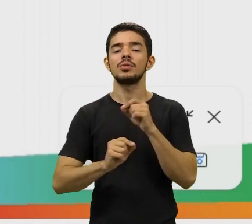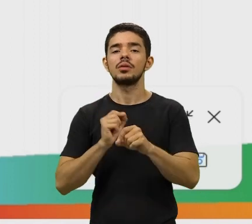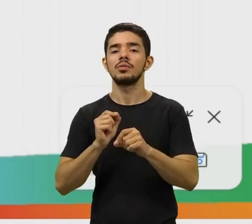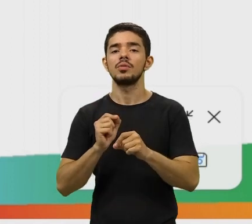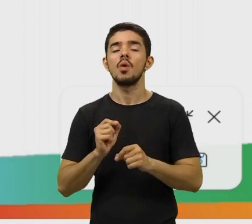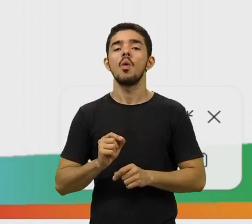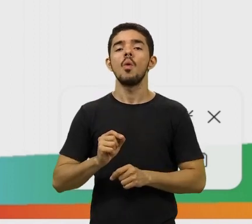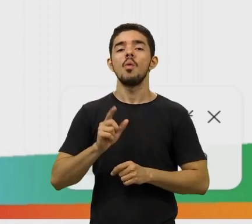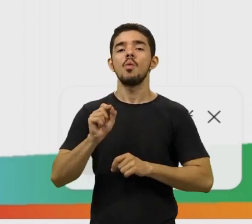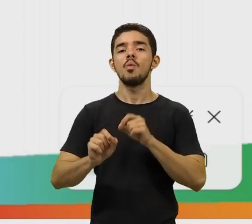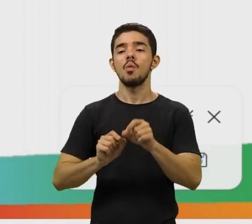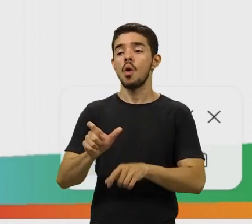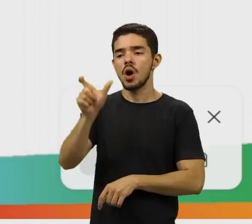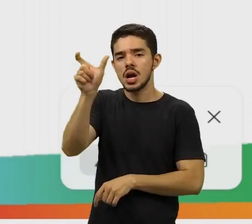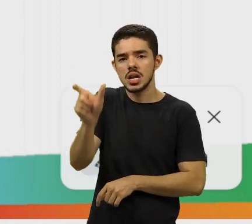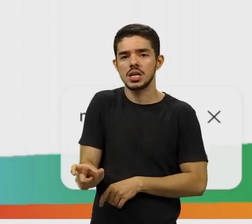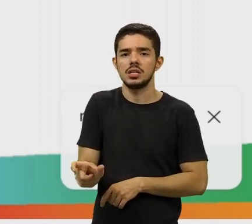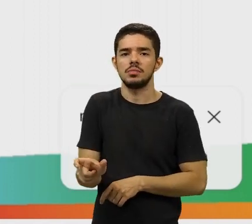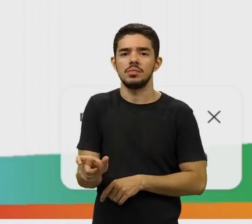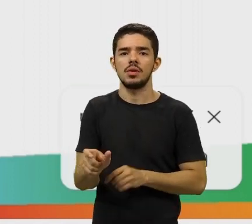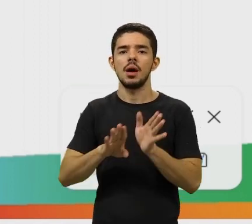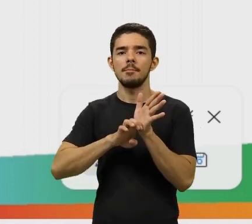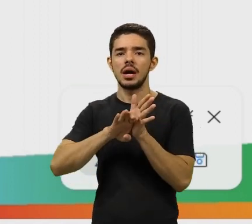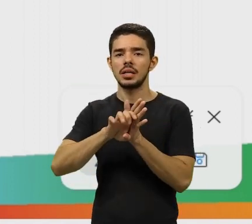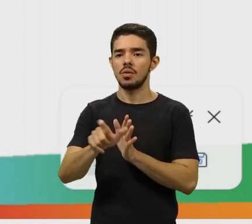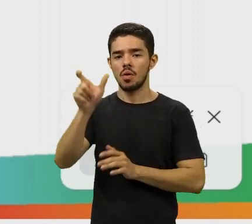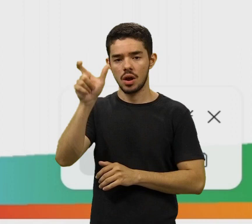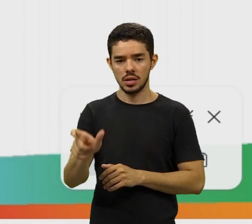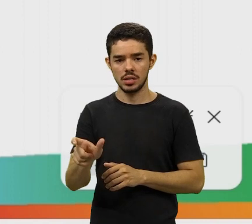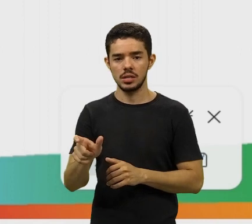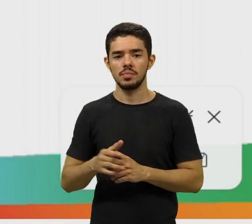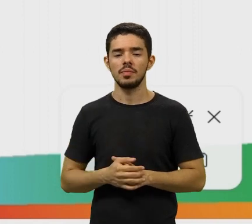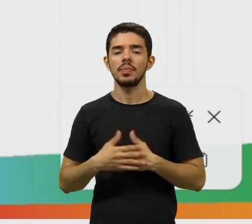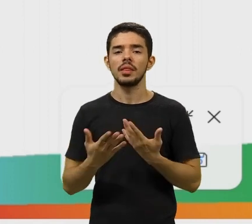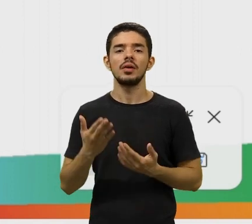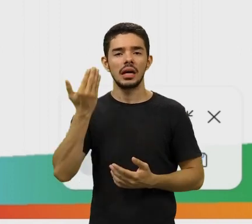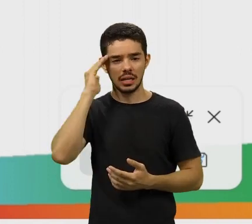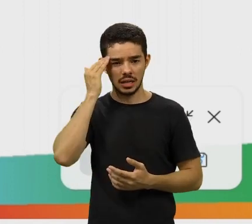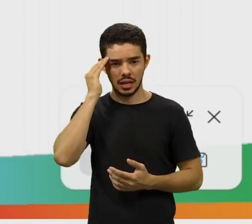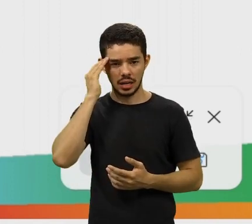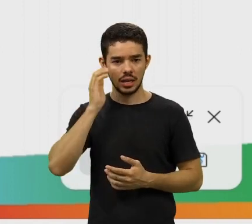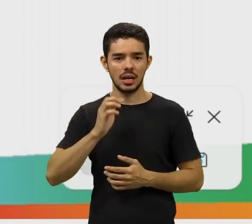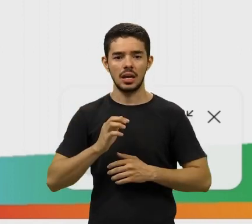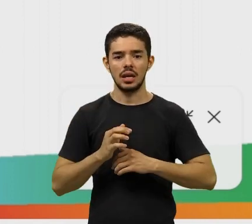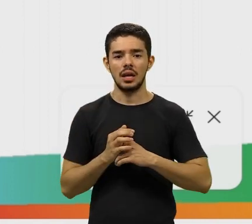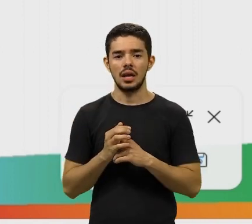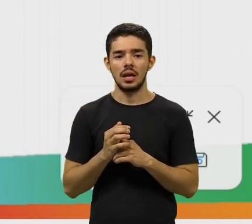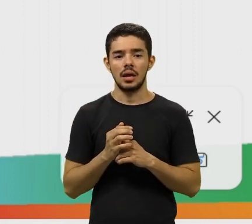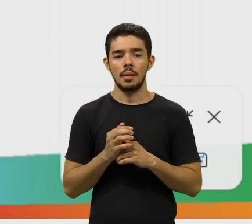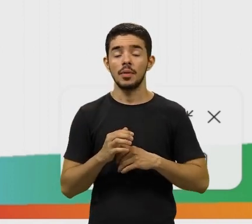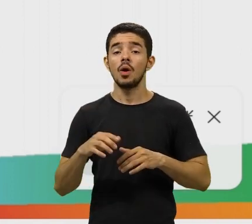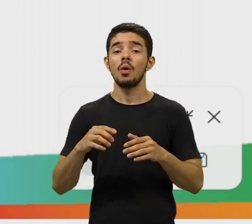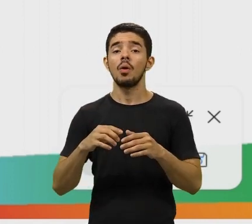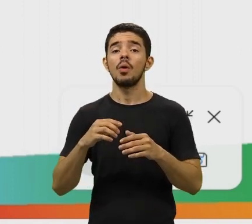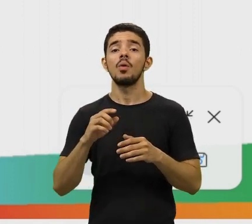de um organismo. A bactéria é um organismo. Então, o item D também já não é,